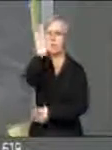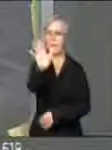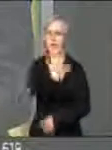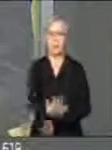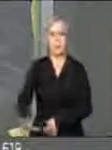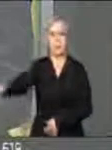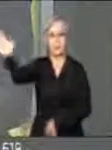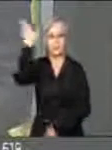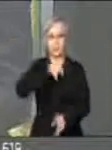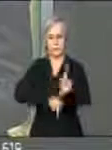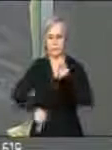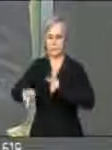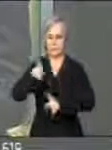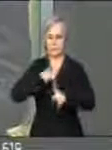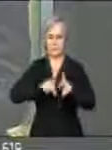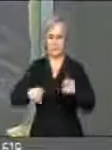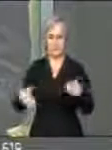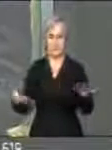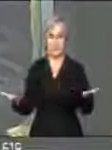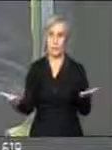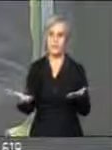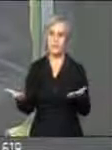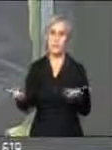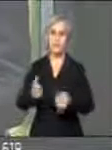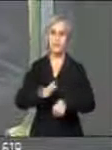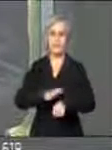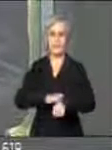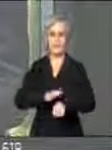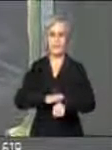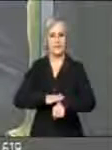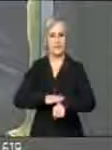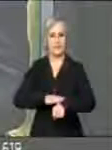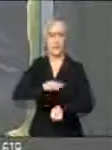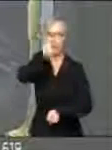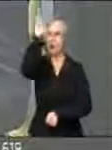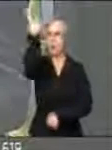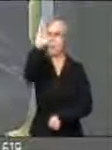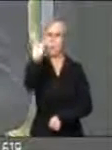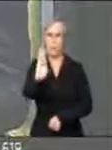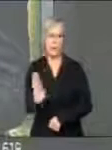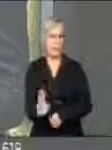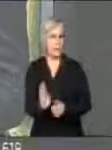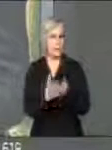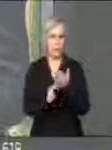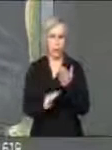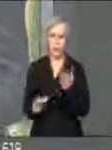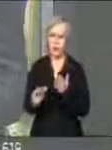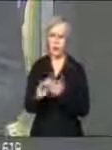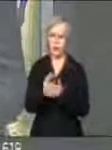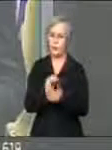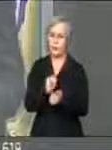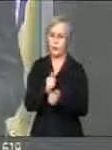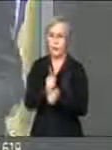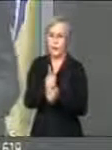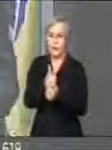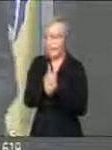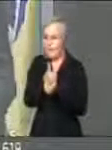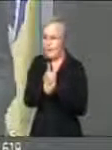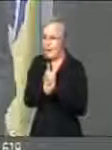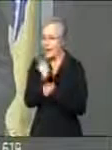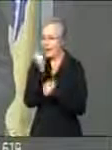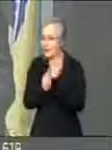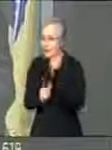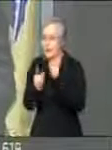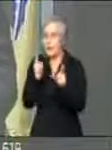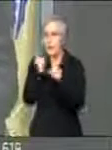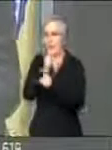brasileira. Neste momento, o Brasil está prestes a se reencontrar com a sua